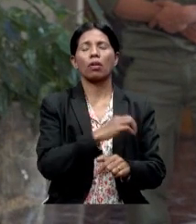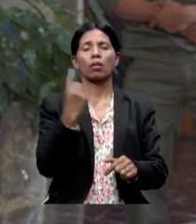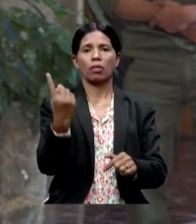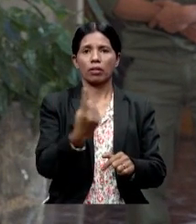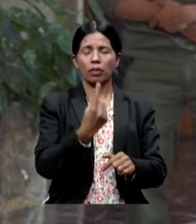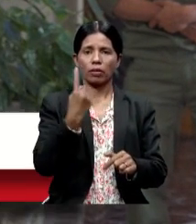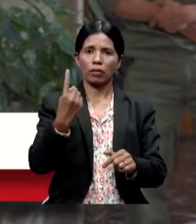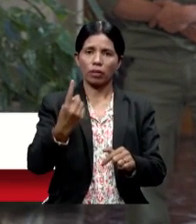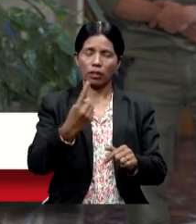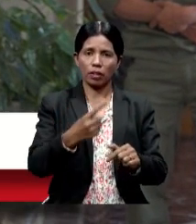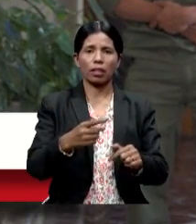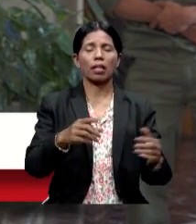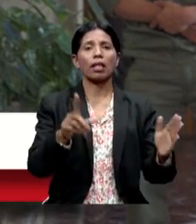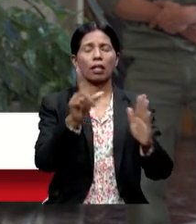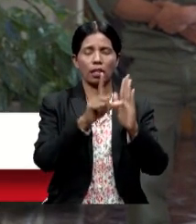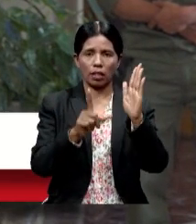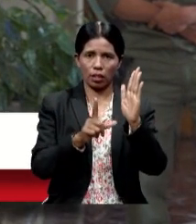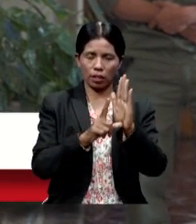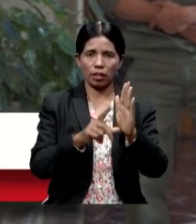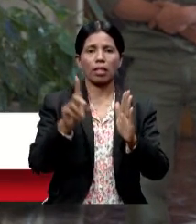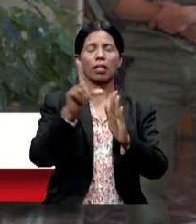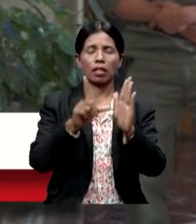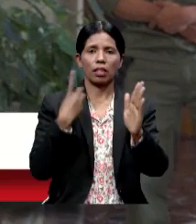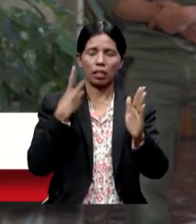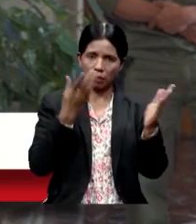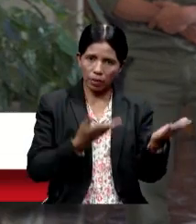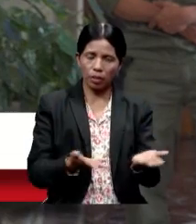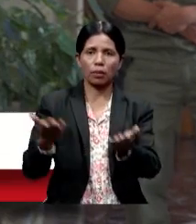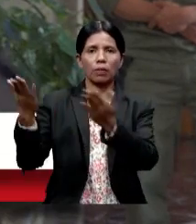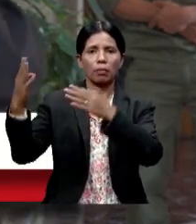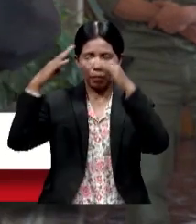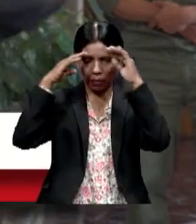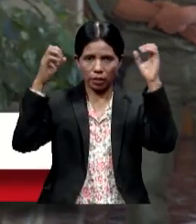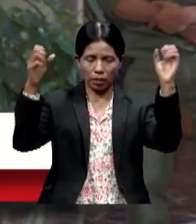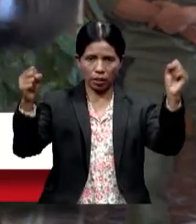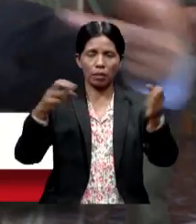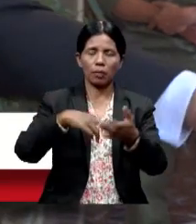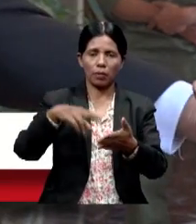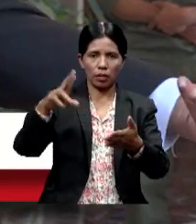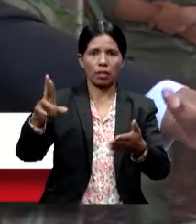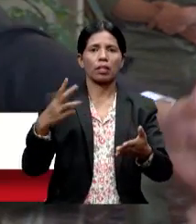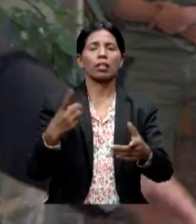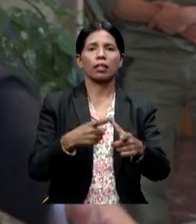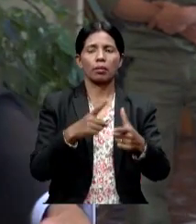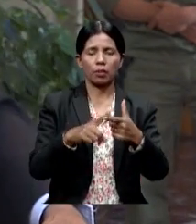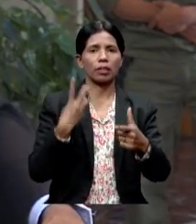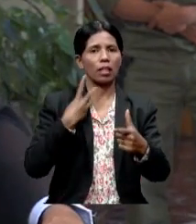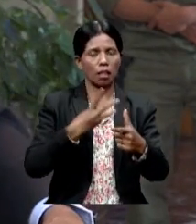quando orgânica, no bem a ministério que bem presidente, promulga dia macau.